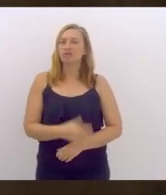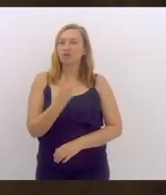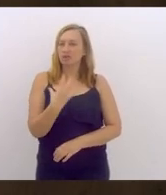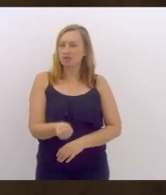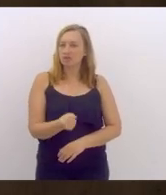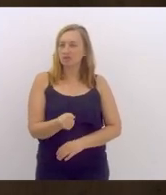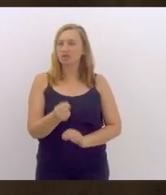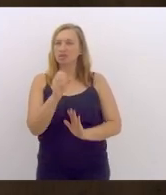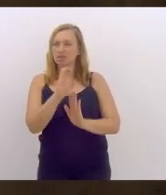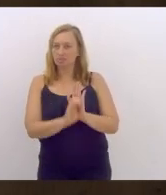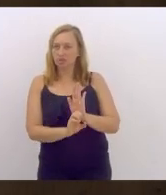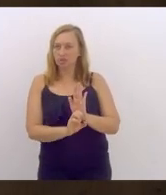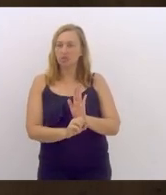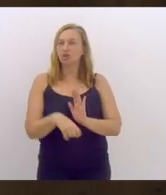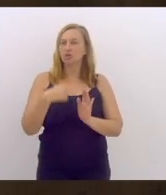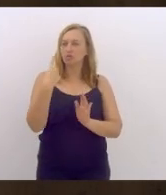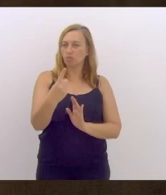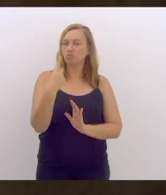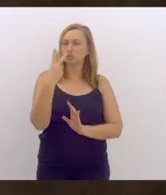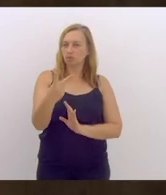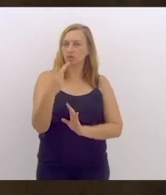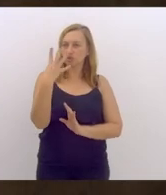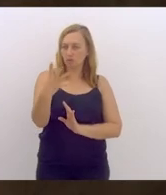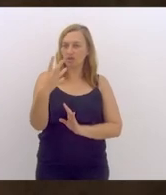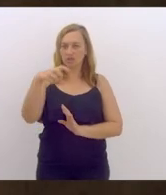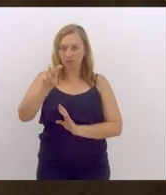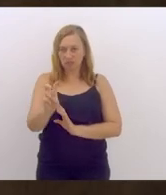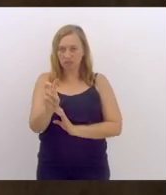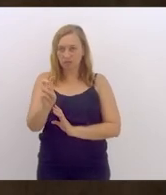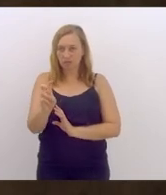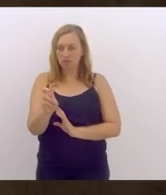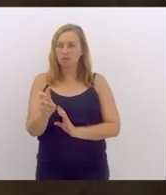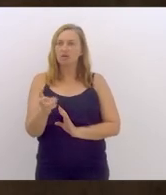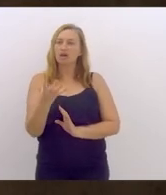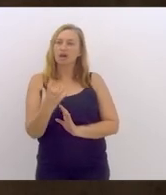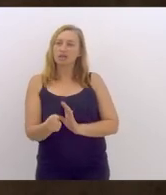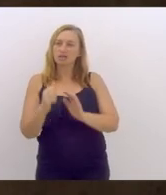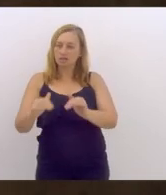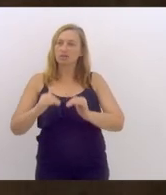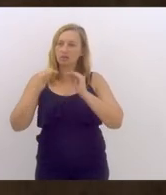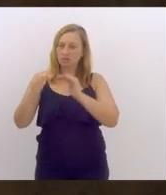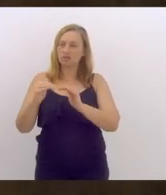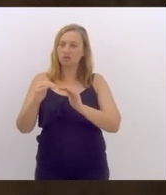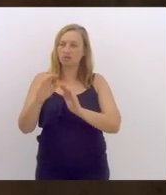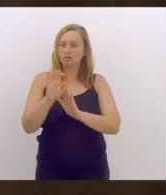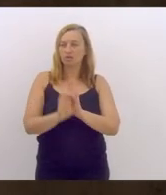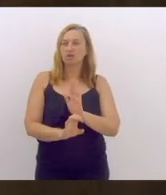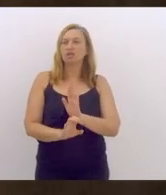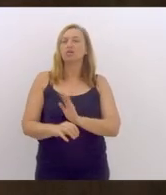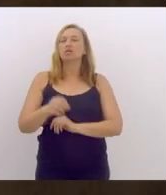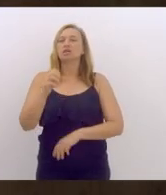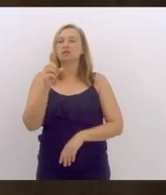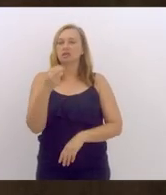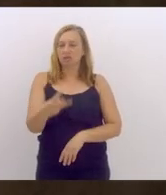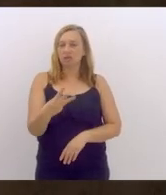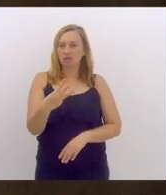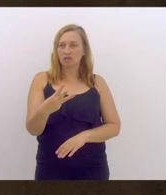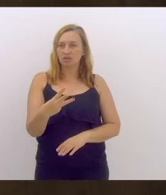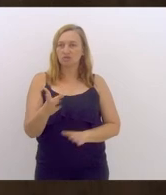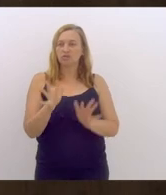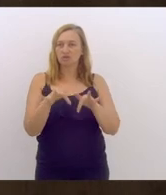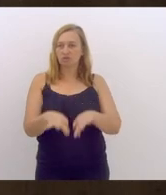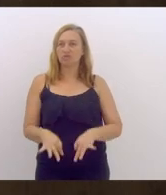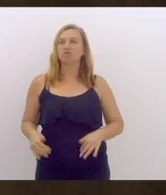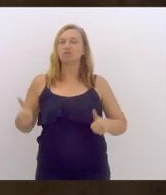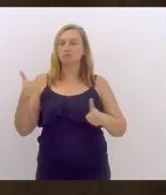favorável as emendas um dois quatro e cinco favorável com submer da emenda número 3 concluindo